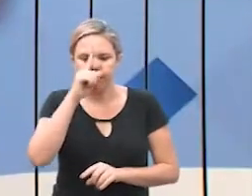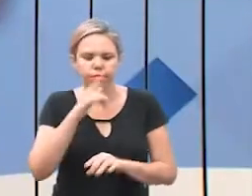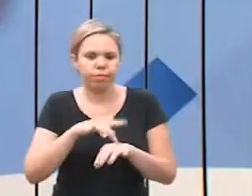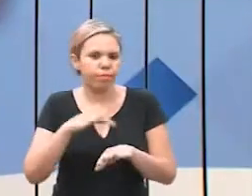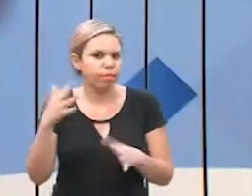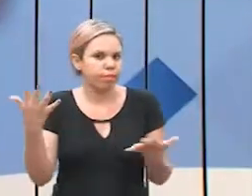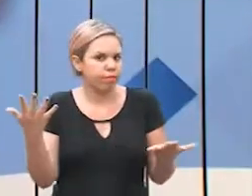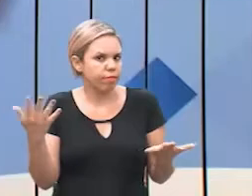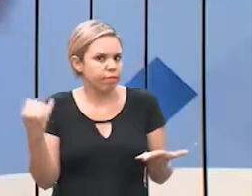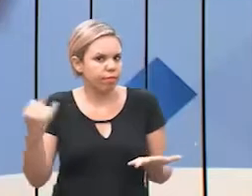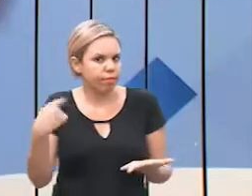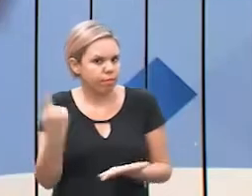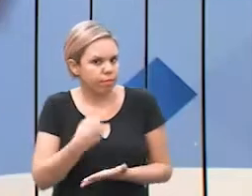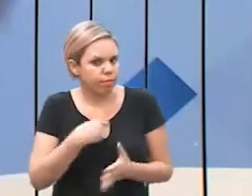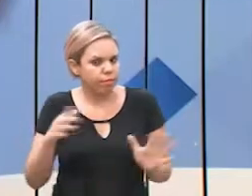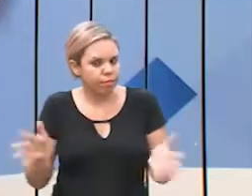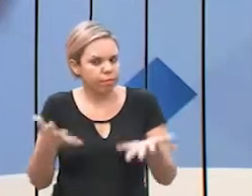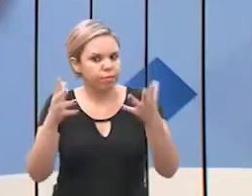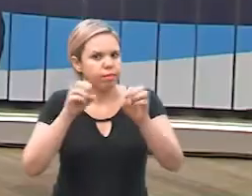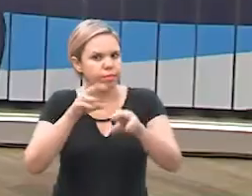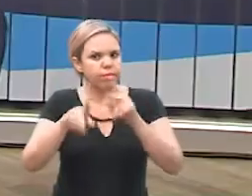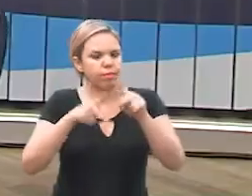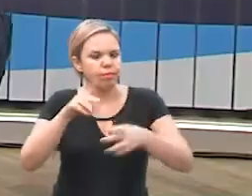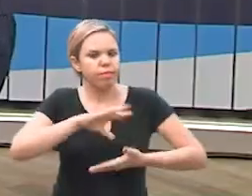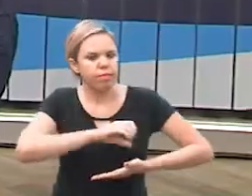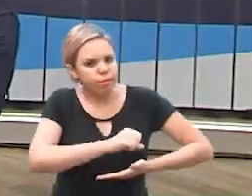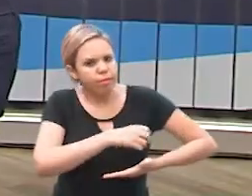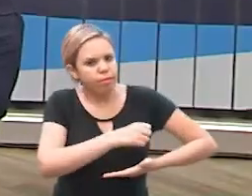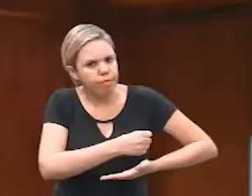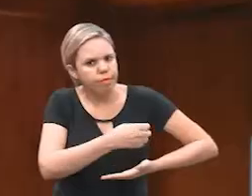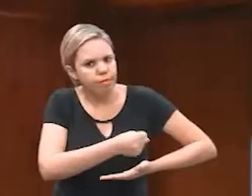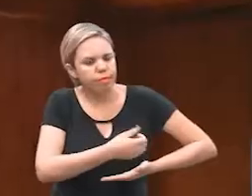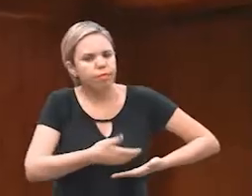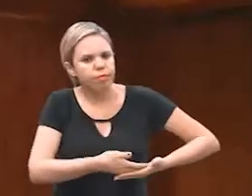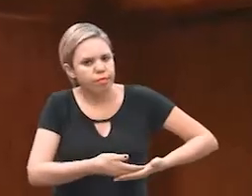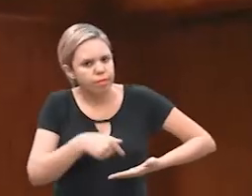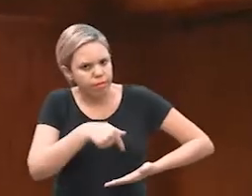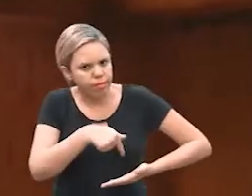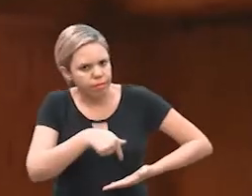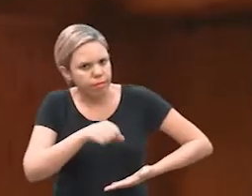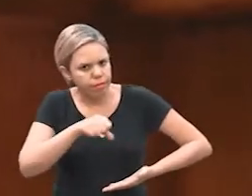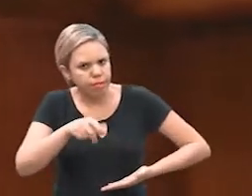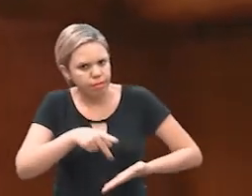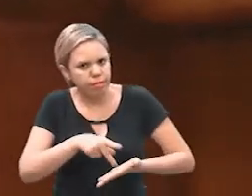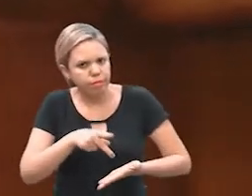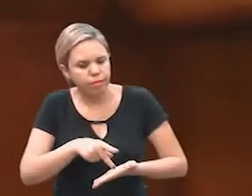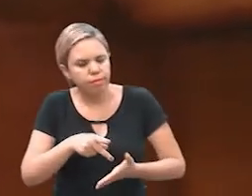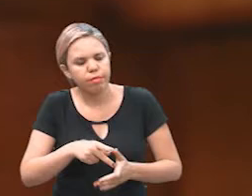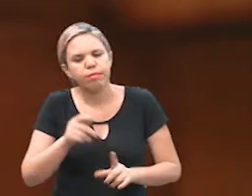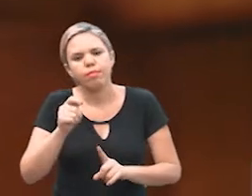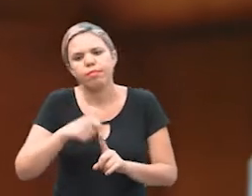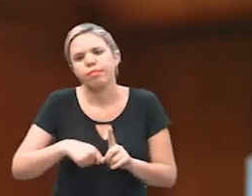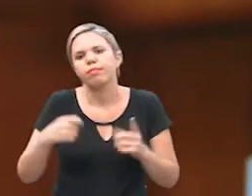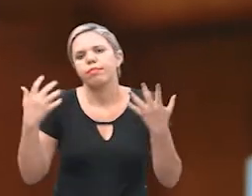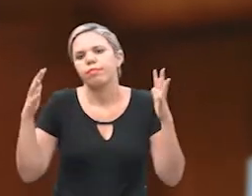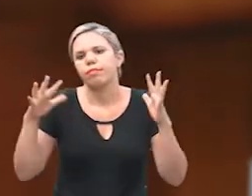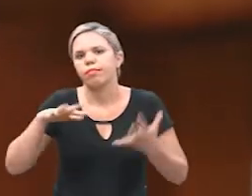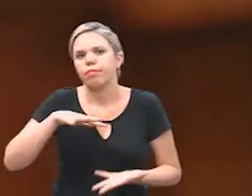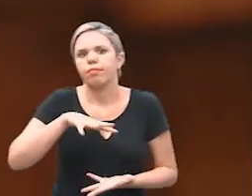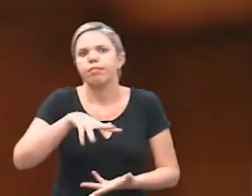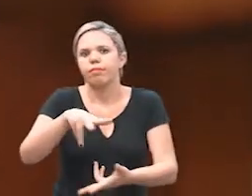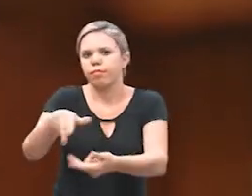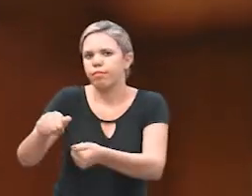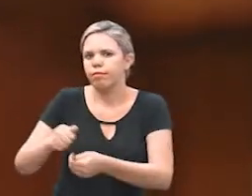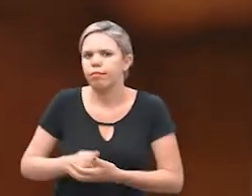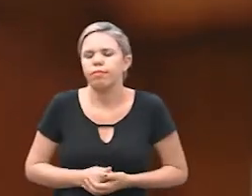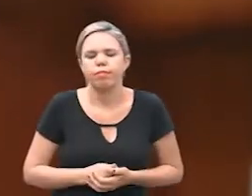bastante importante para a gente incentivar a amamentação, é isso? É o mês que é comemorado